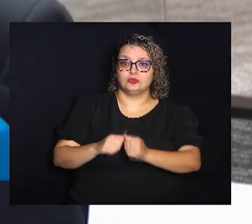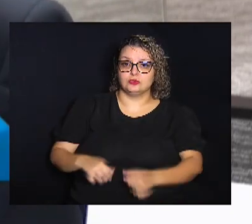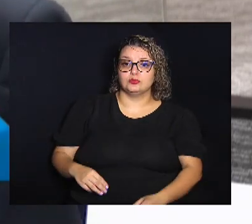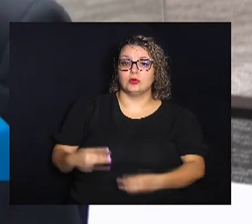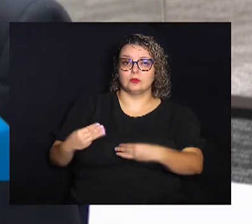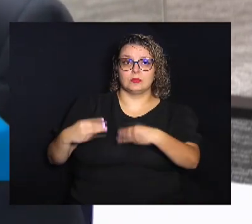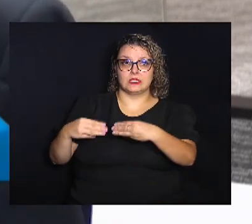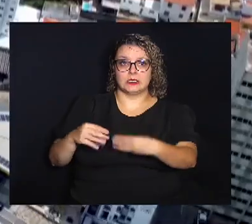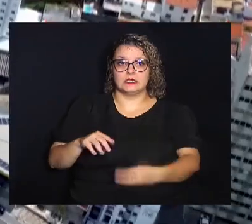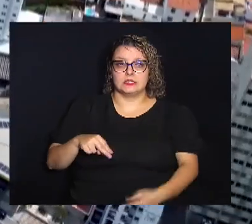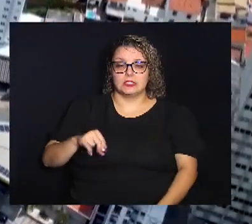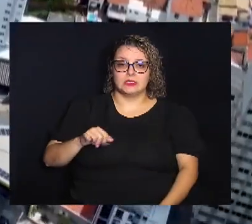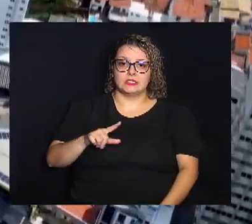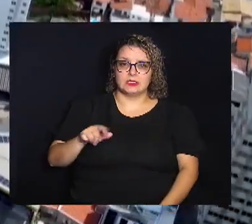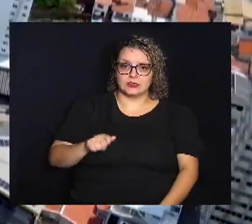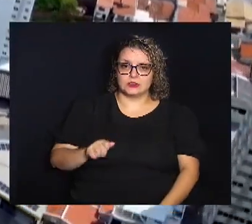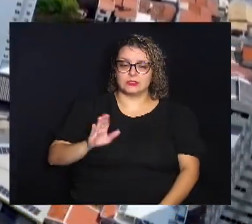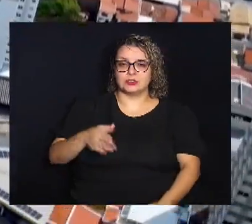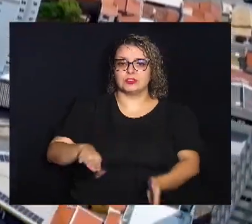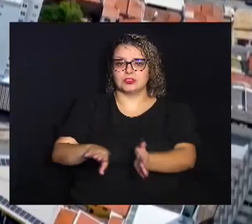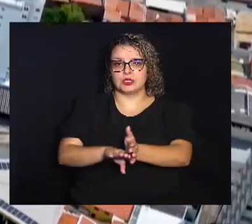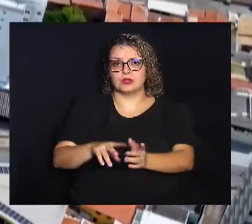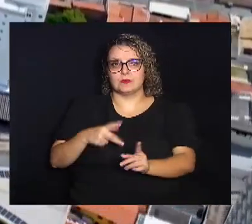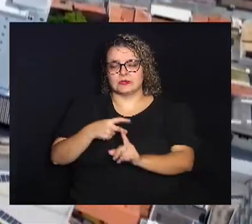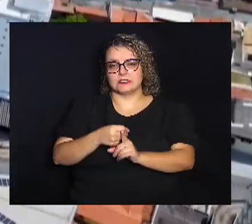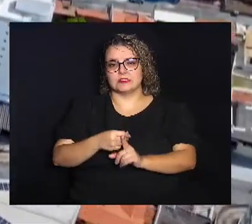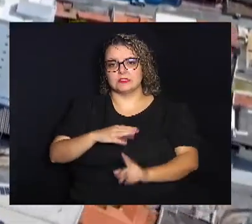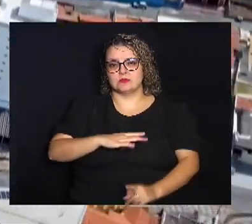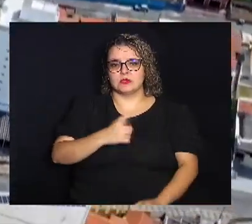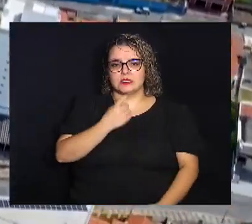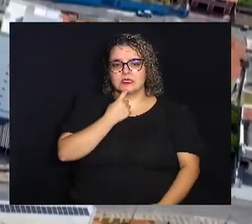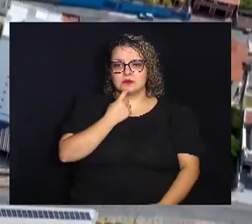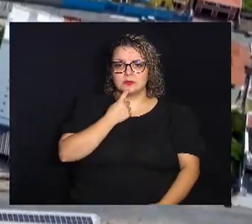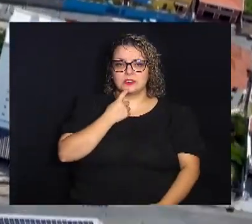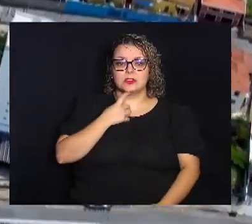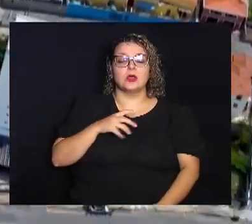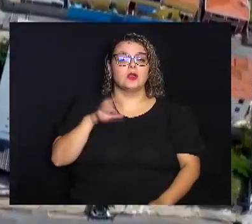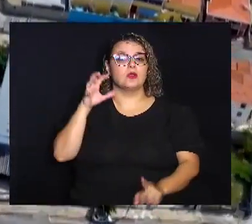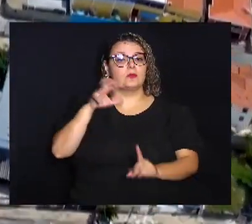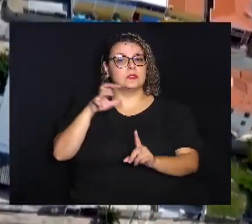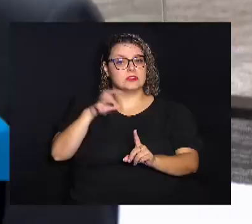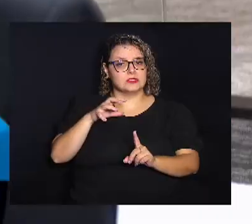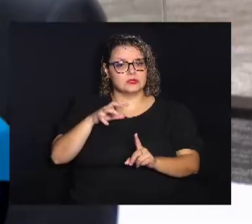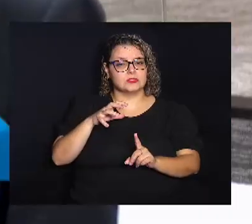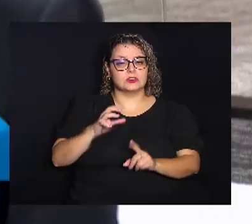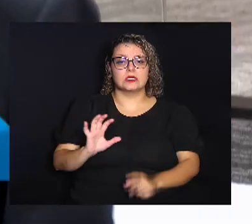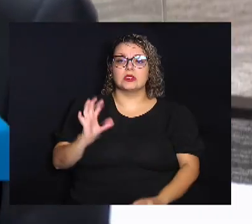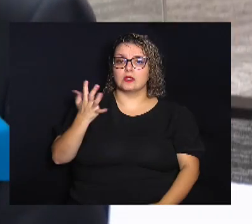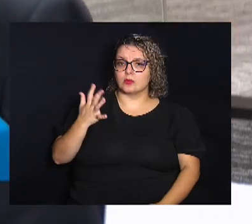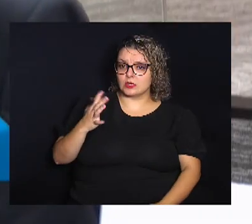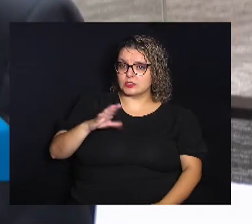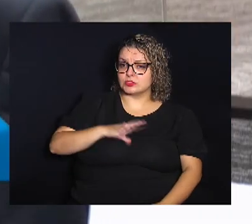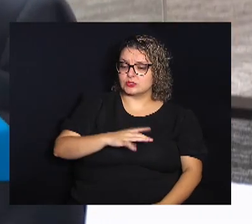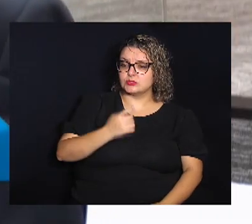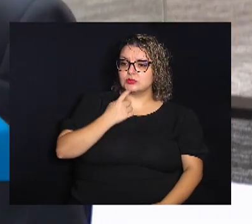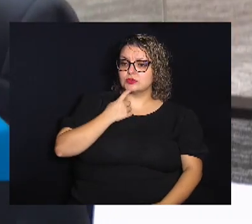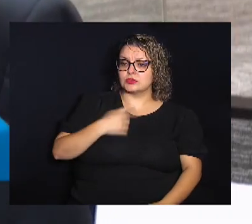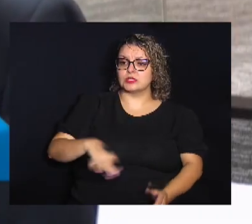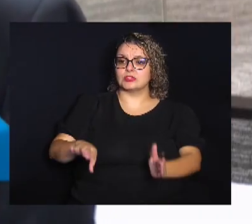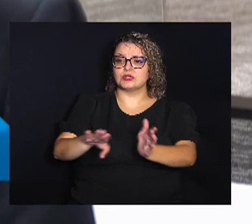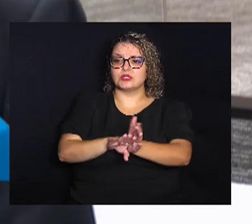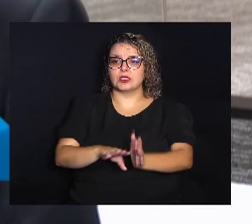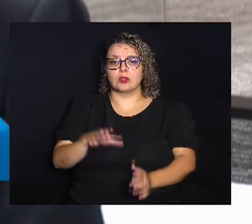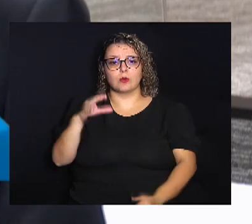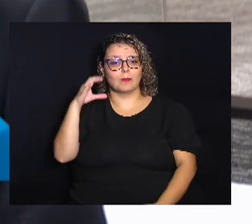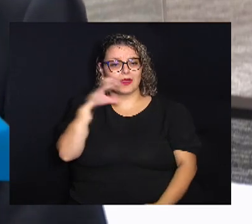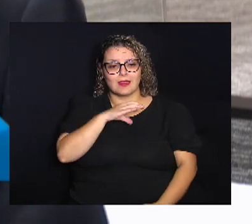logo essa vacina para Campinas. O parlamentar destaca os impactos que a doença tem causado em Campinas. Que essa vacina viesse para Campinas o mais